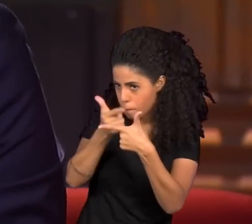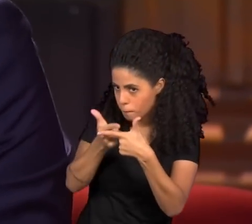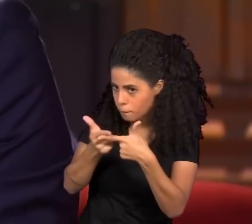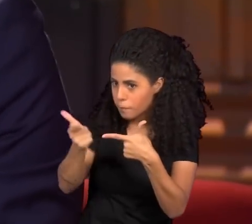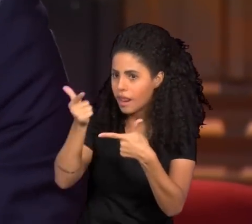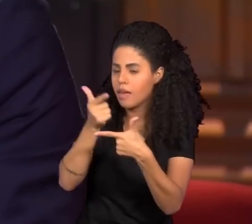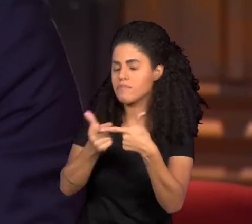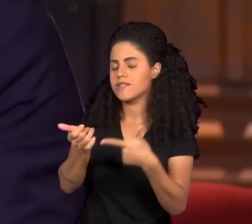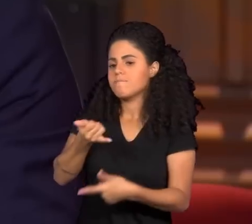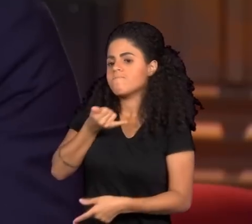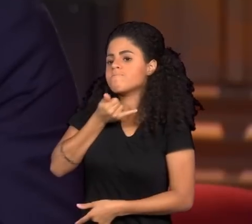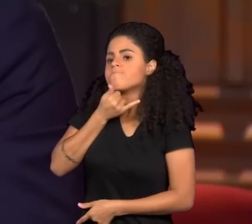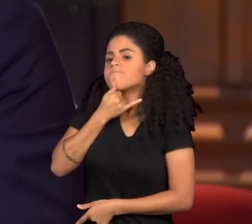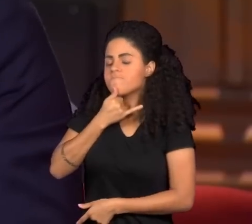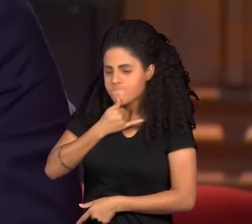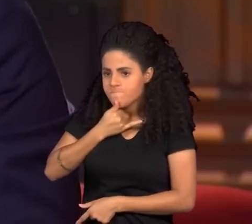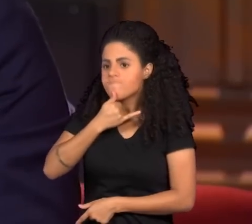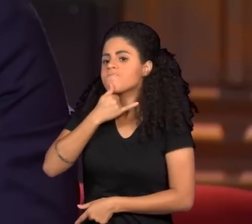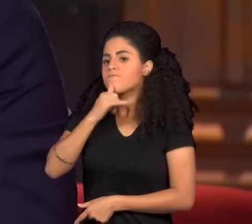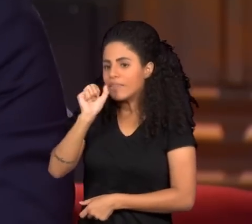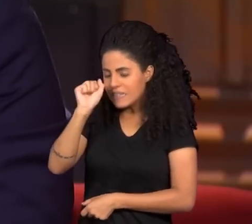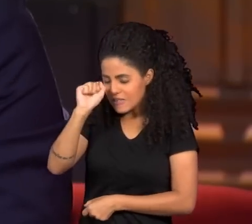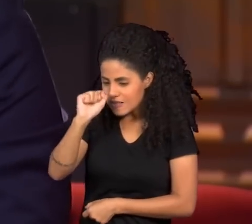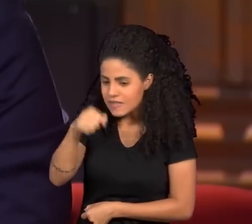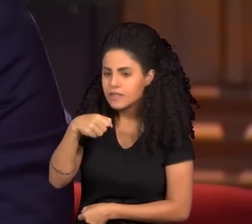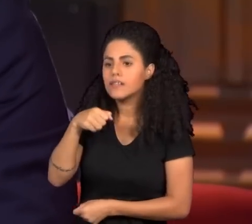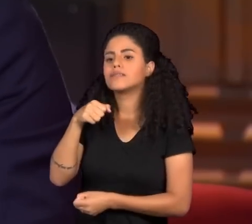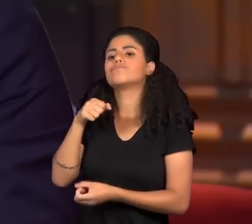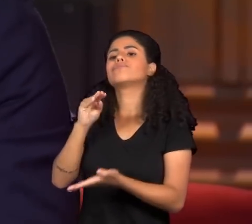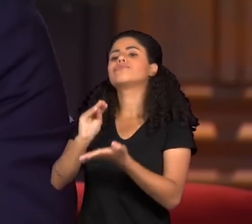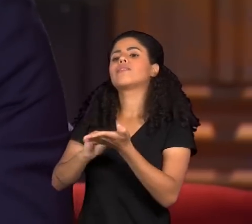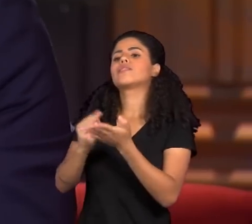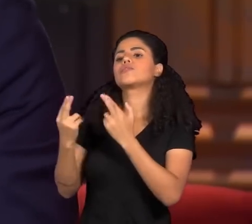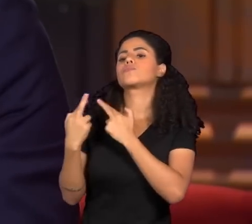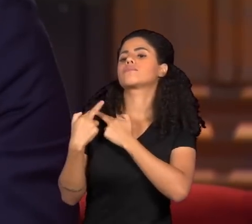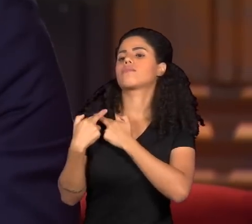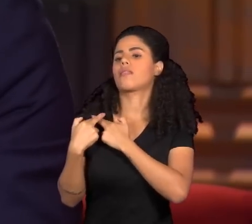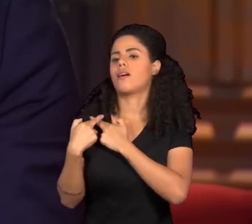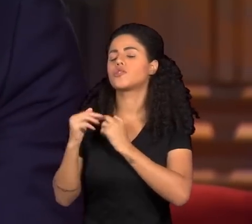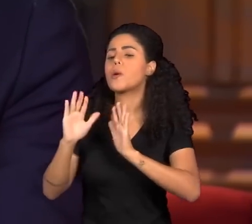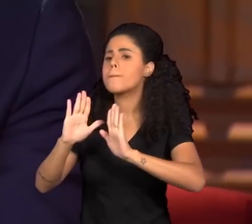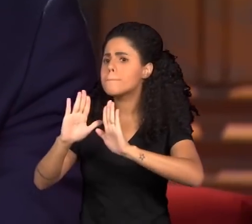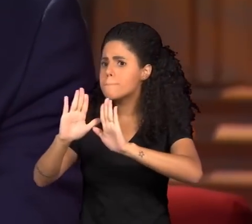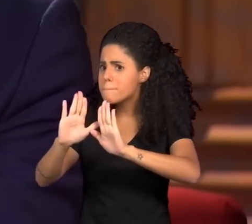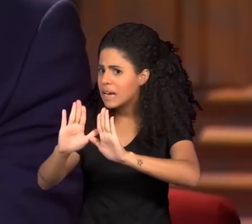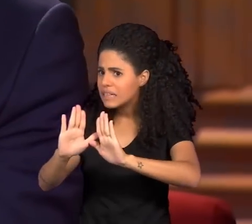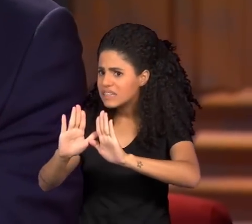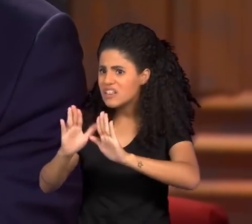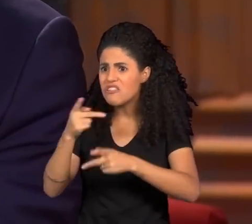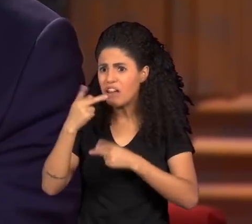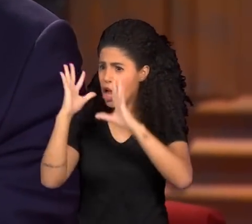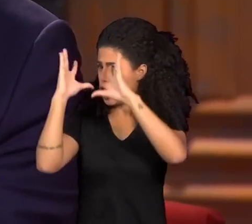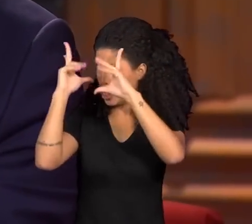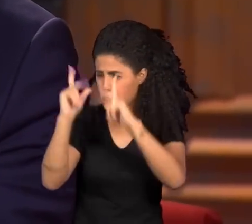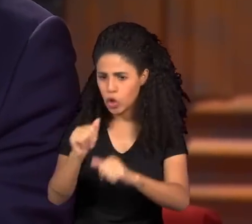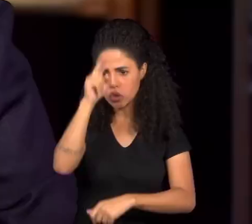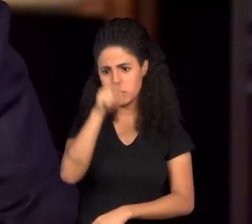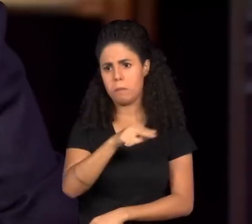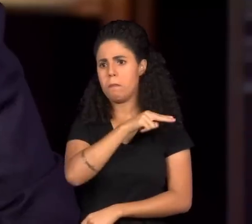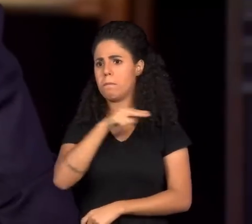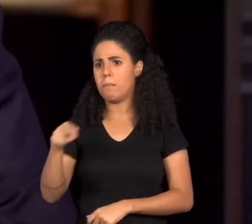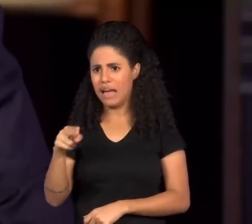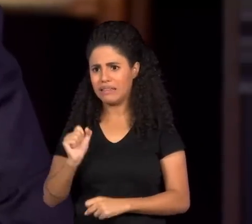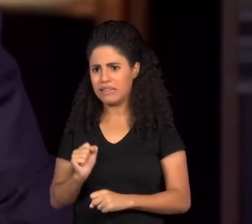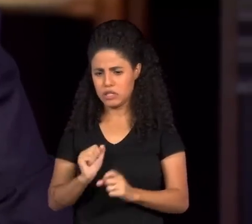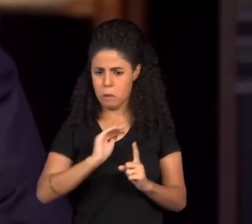feridas tristes. Sim. Houve negligência? Negligência. Mas você não pode dizer que todos os padres são pedófilos. Claro que não.